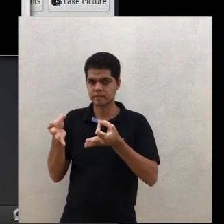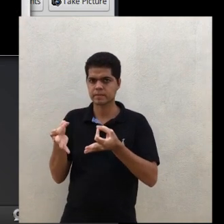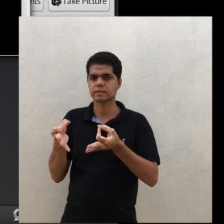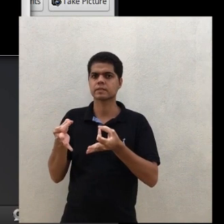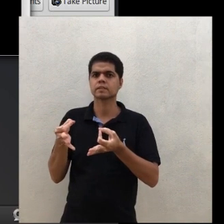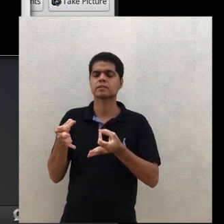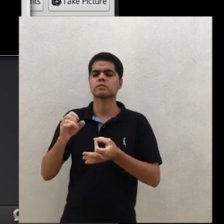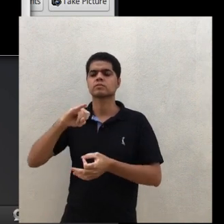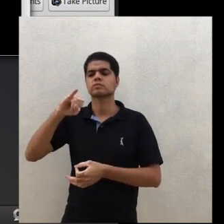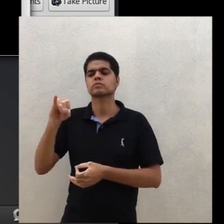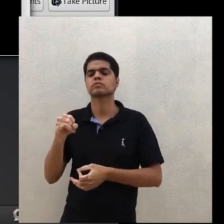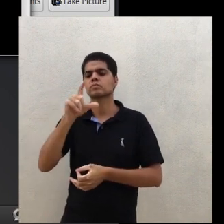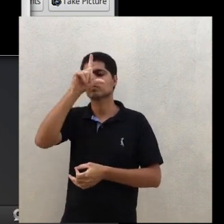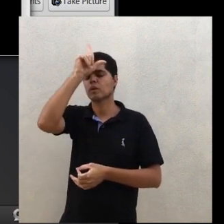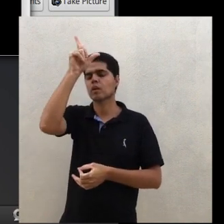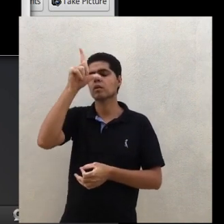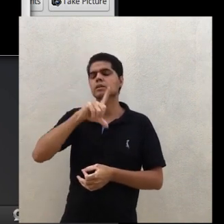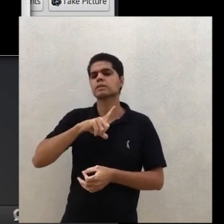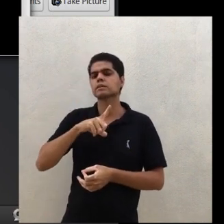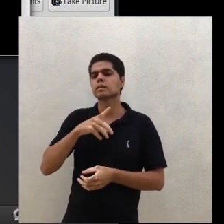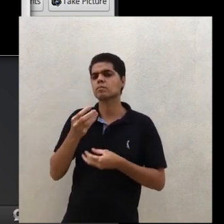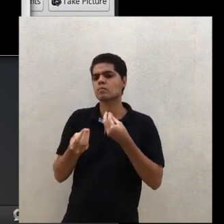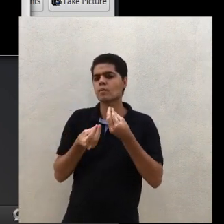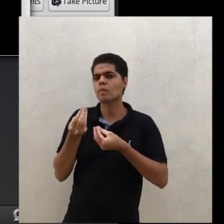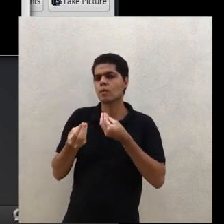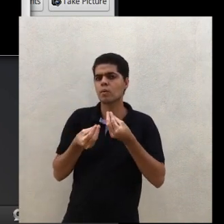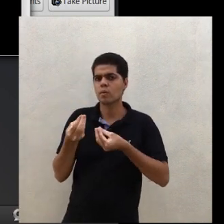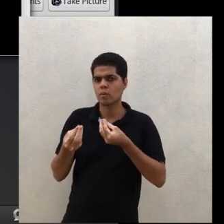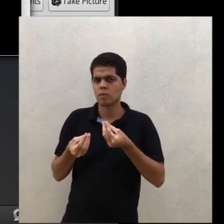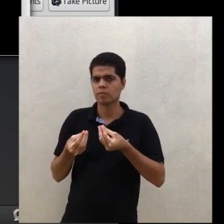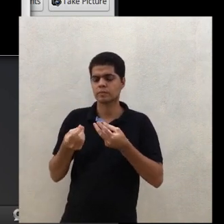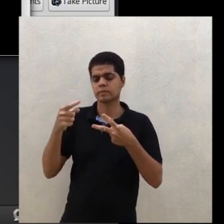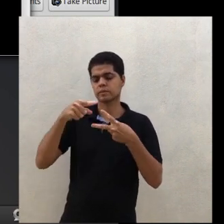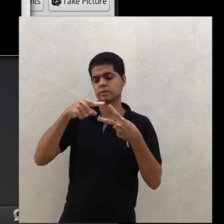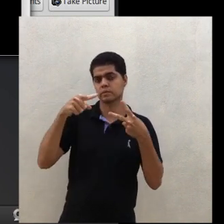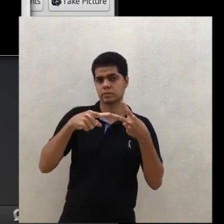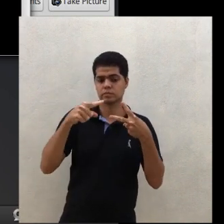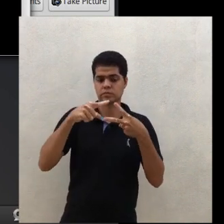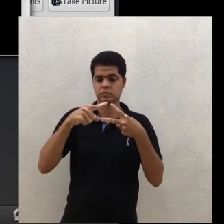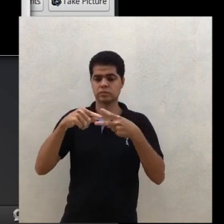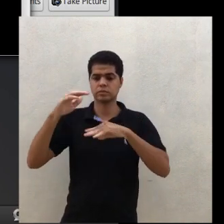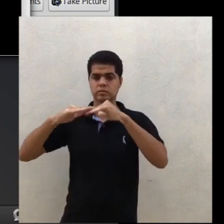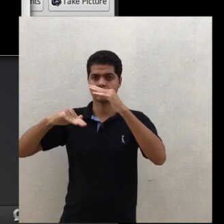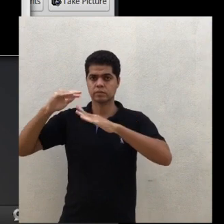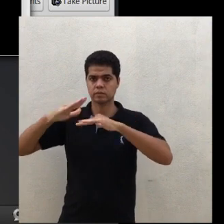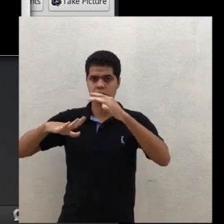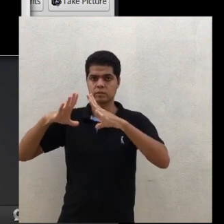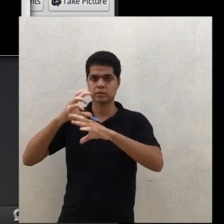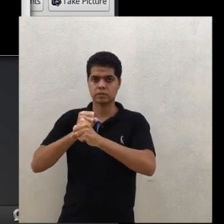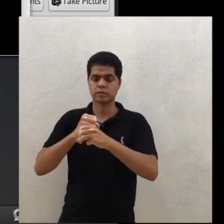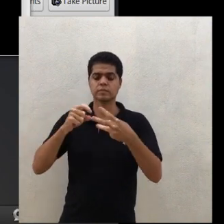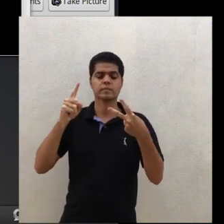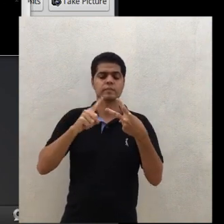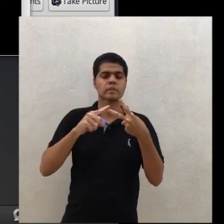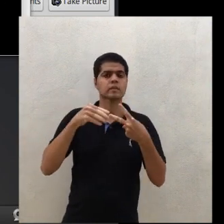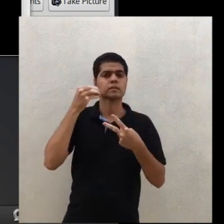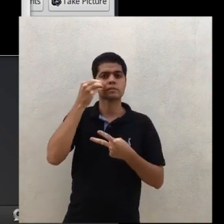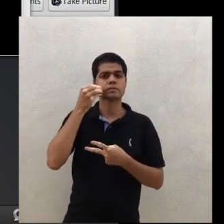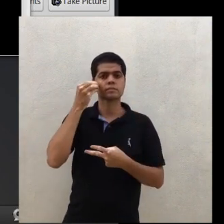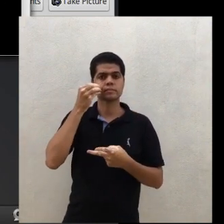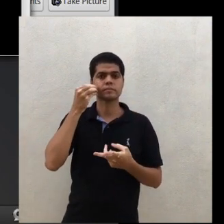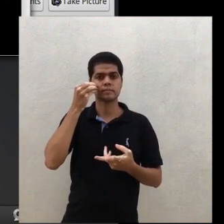tenho 2 variáveis, eu tenho capacitação lá dentro dele e eu tenho experiência, tá? Então eu venho e coloco aqui, ó,